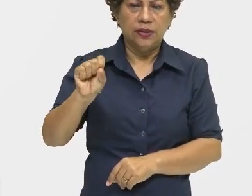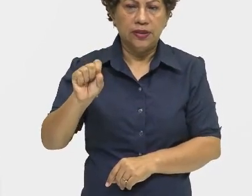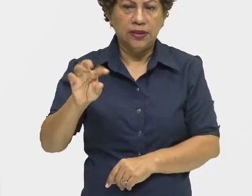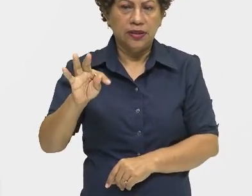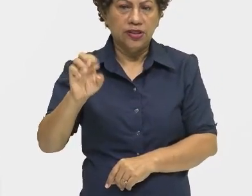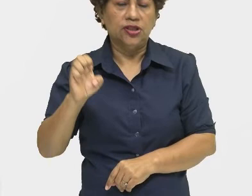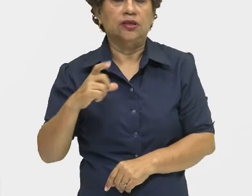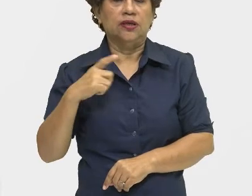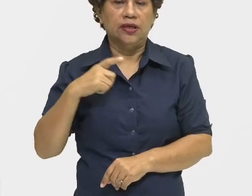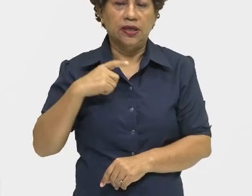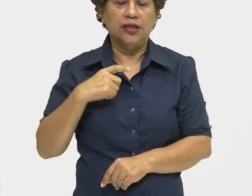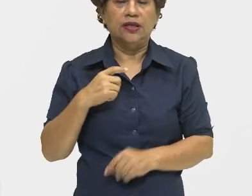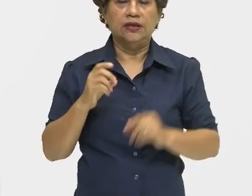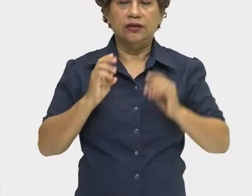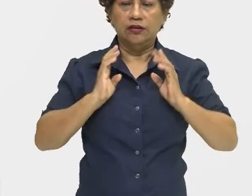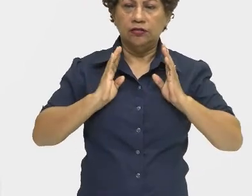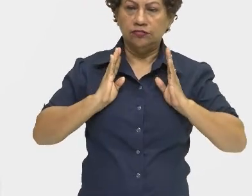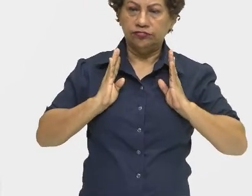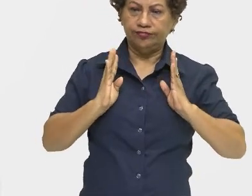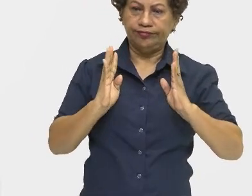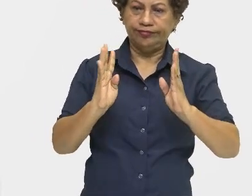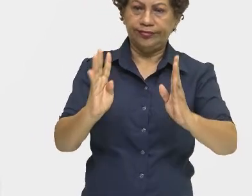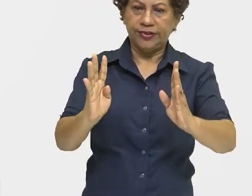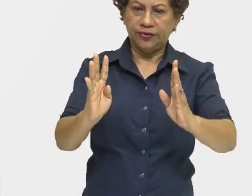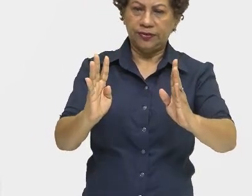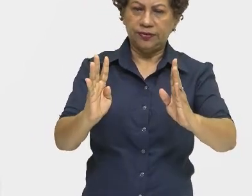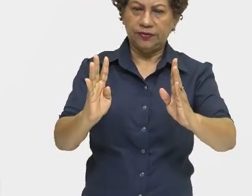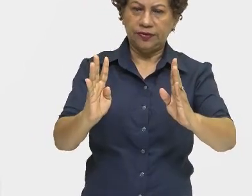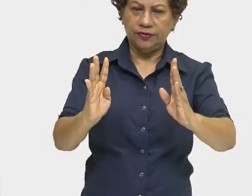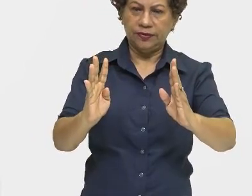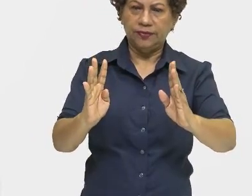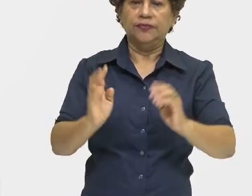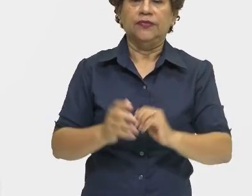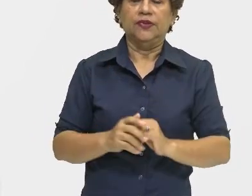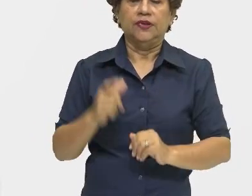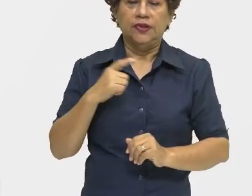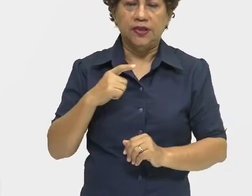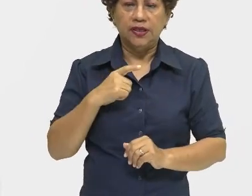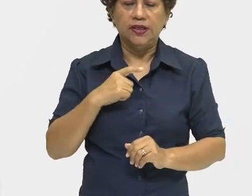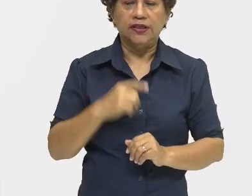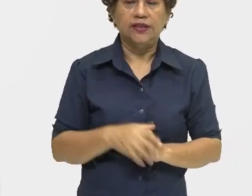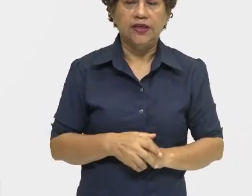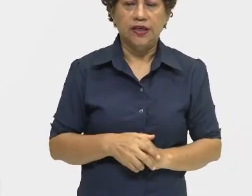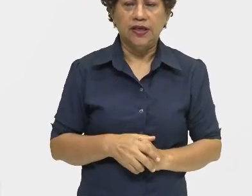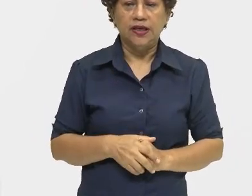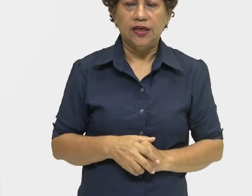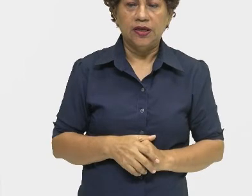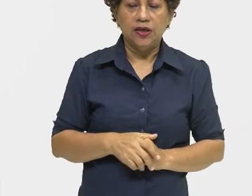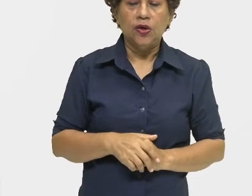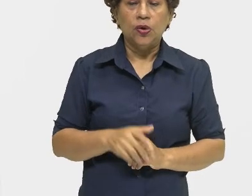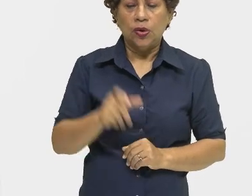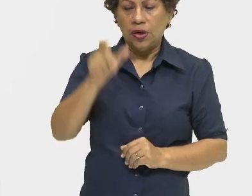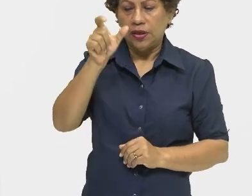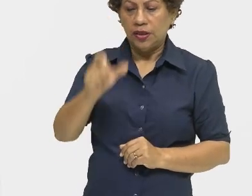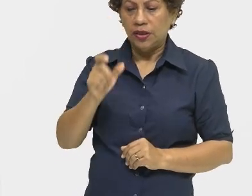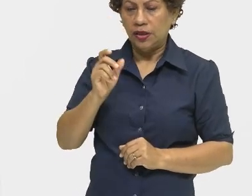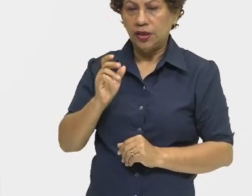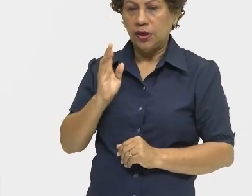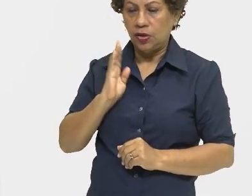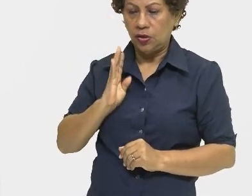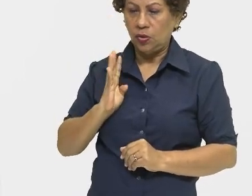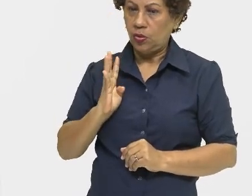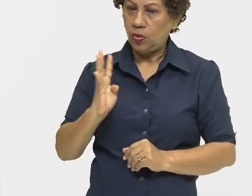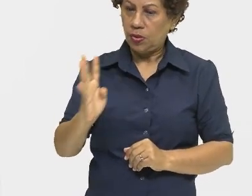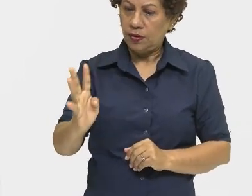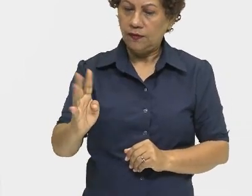fileiras opostas. Na extremidade de cada uma delas fica o violeiro, que tem à sua frente o